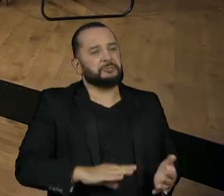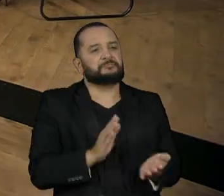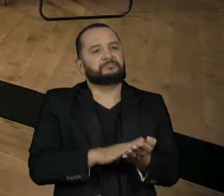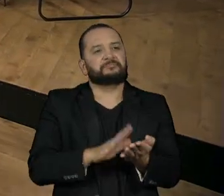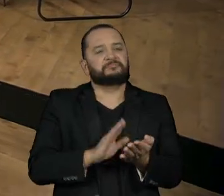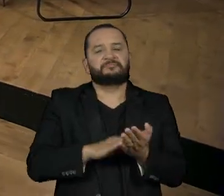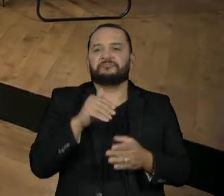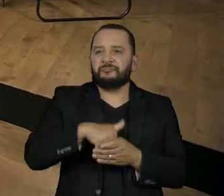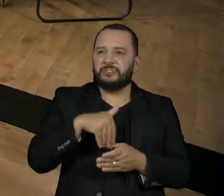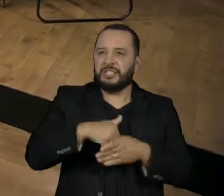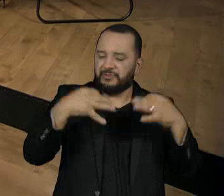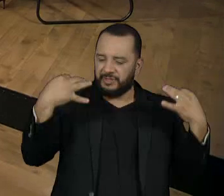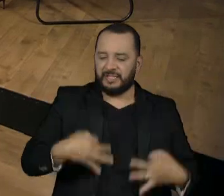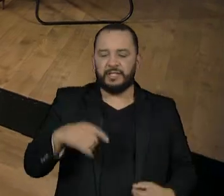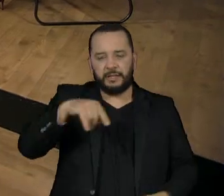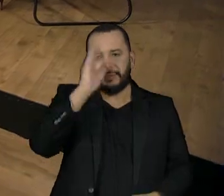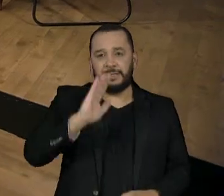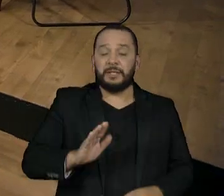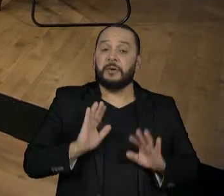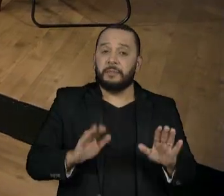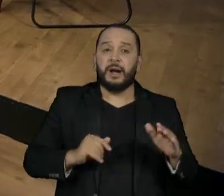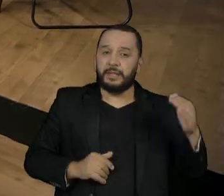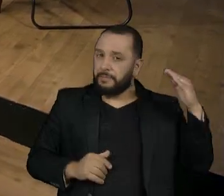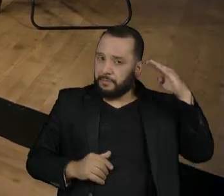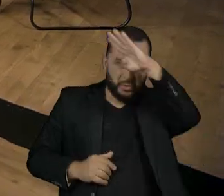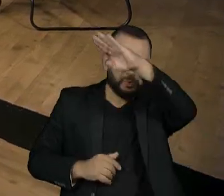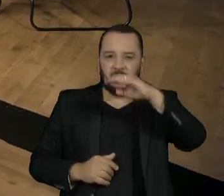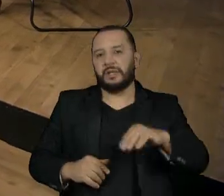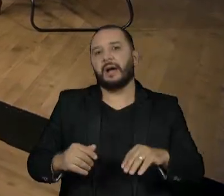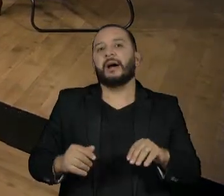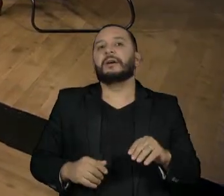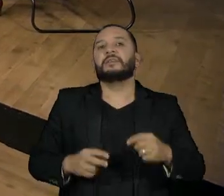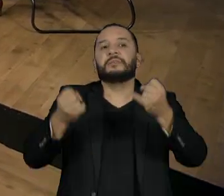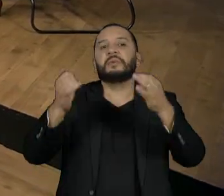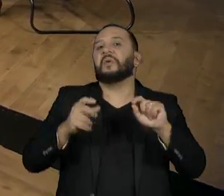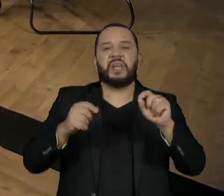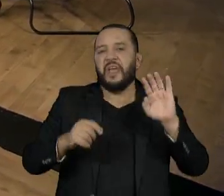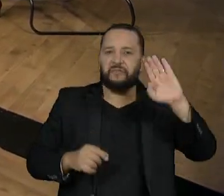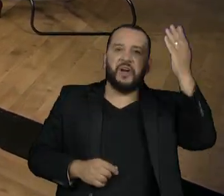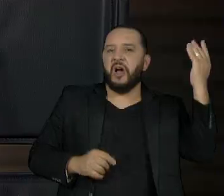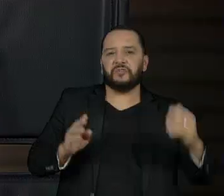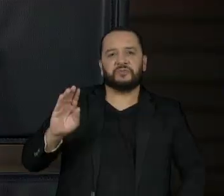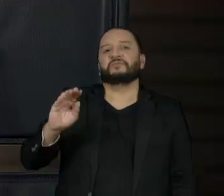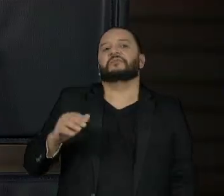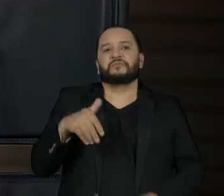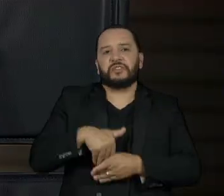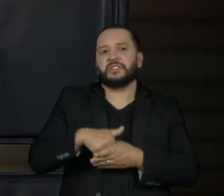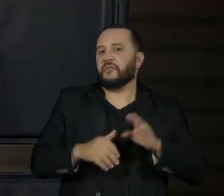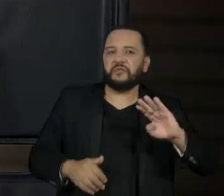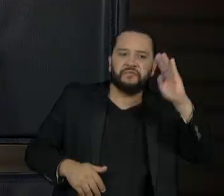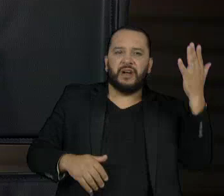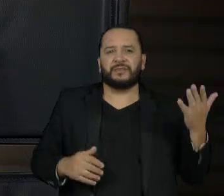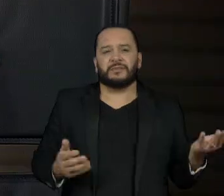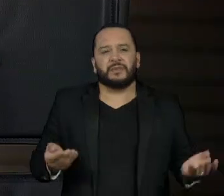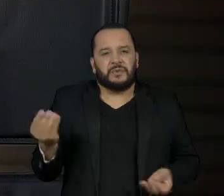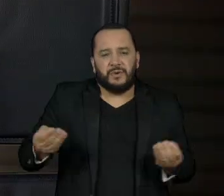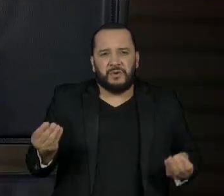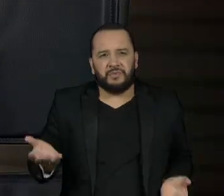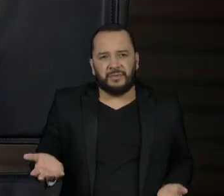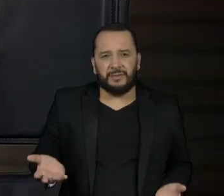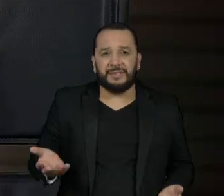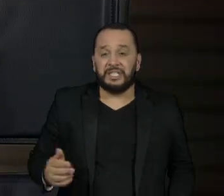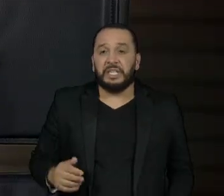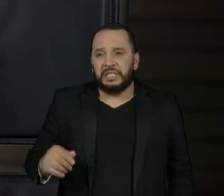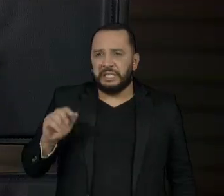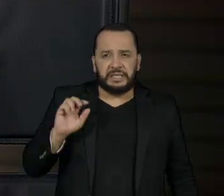a gente tem um presidente que, assim como o presidente norte-americano, insiste em já preparar o terreno para avisar que, olha, se ele